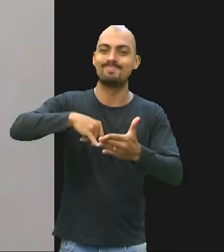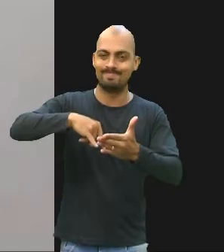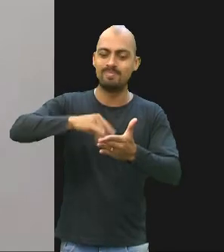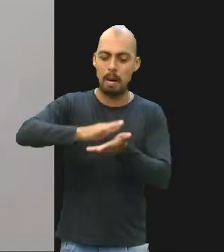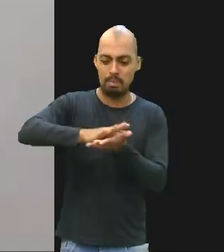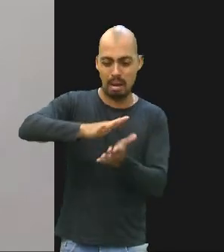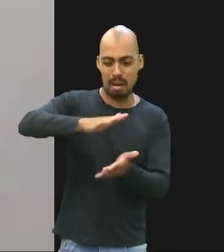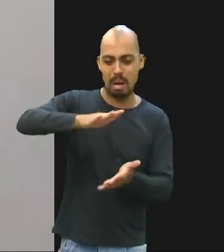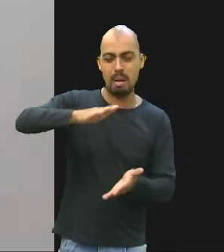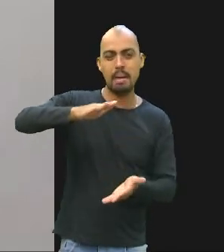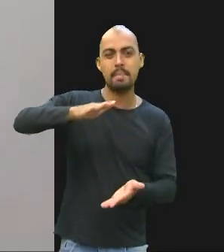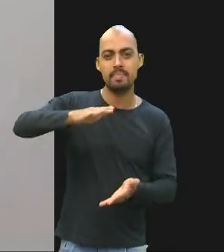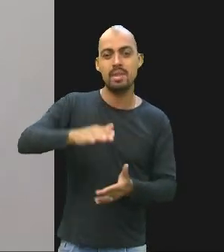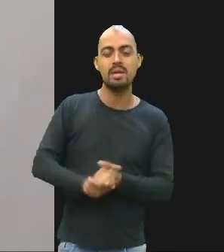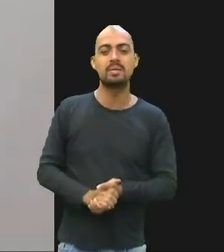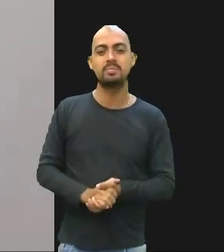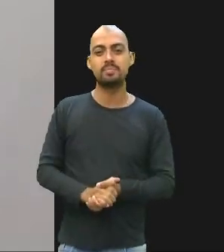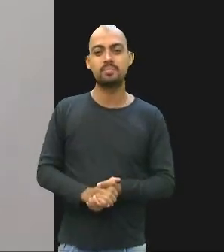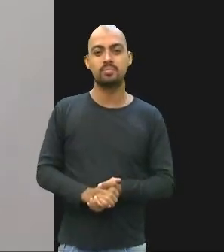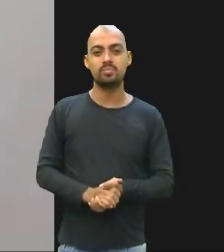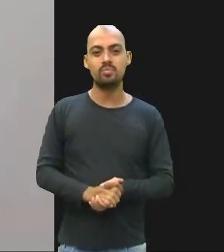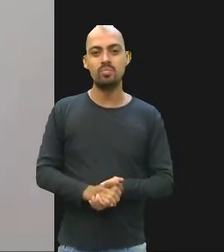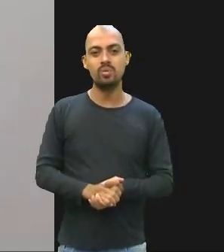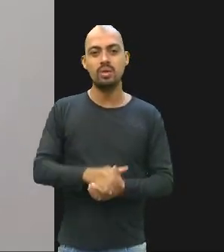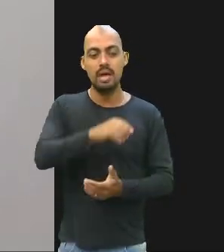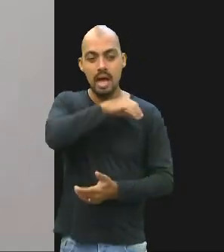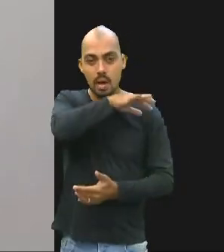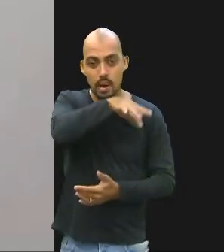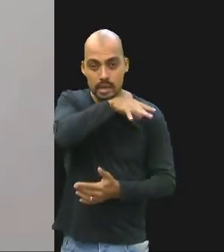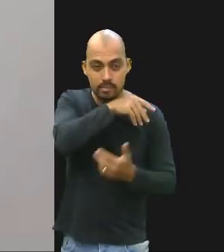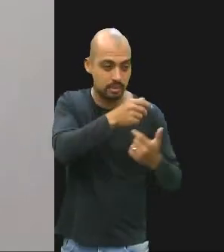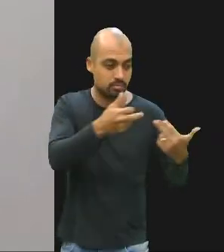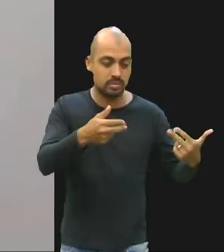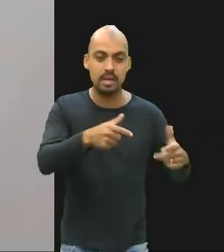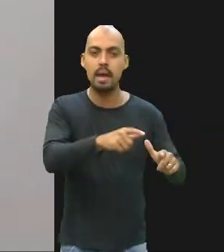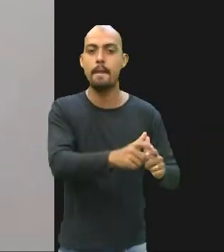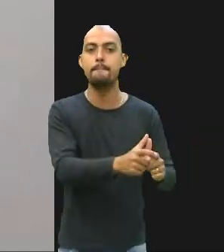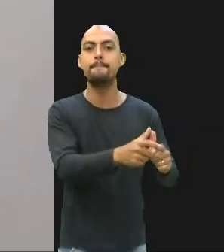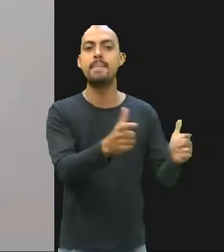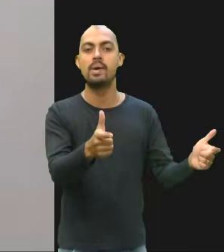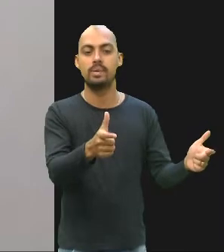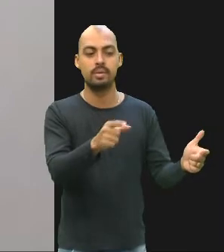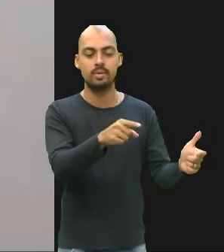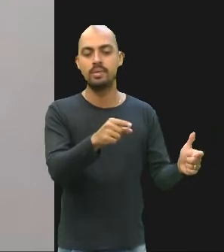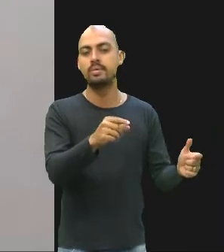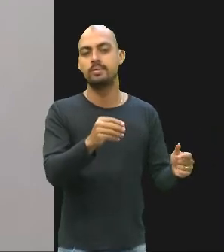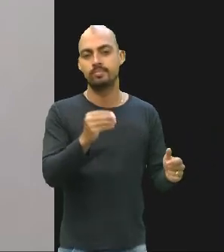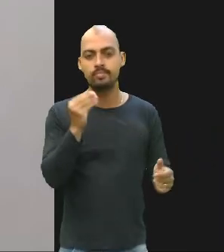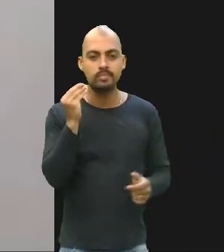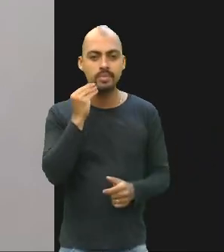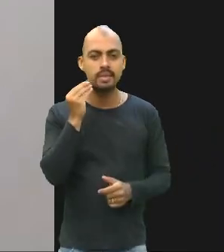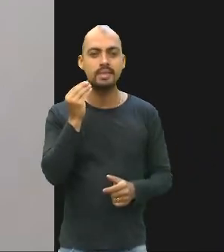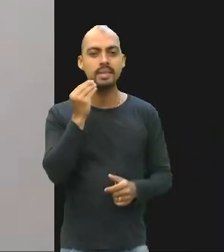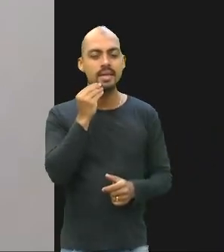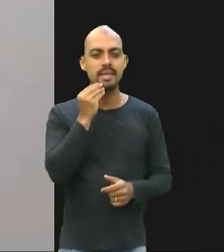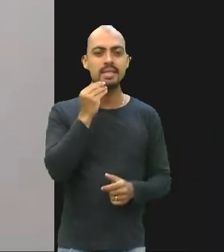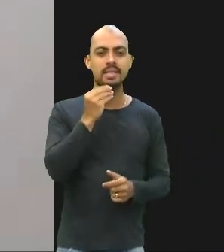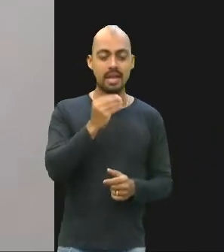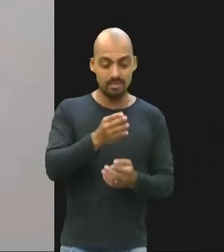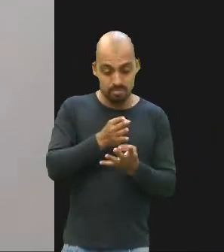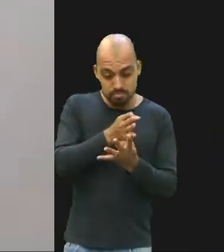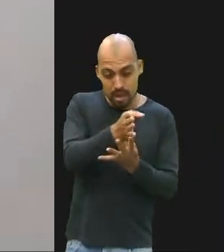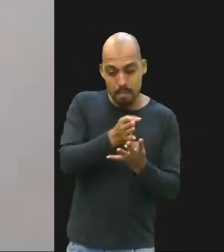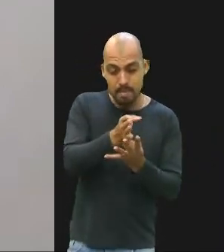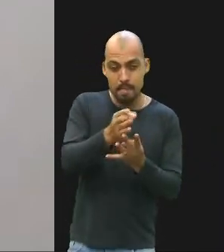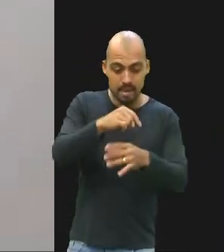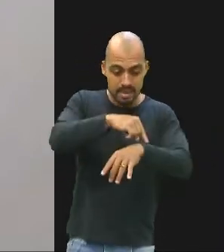tá? A maioria dos animais que eram resgatados, a gente tentava alinhar toda essa logística de